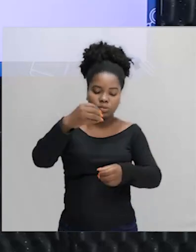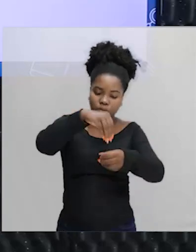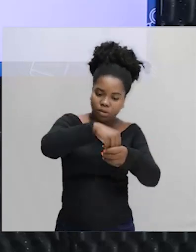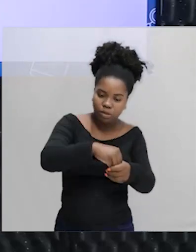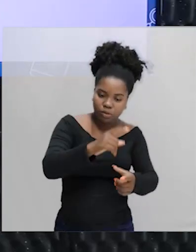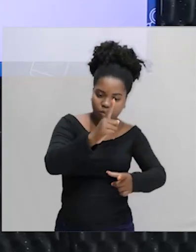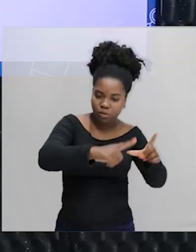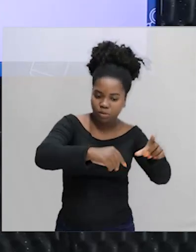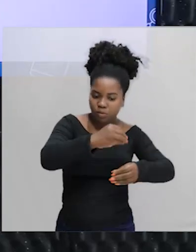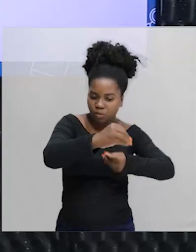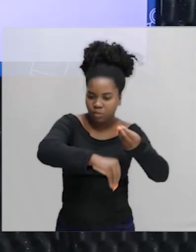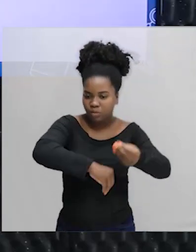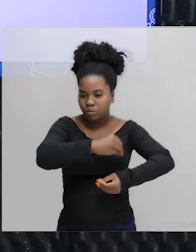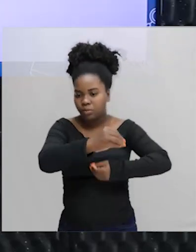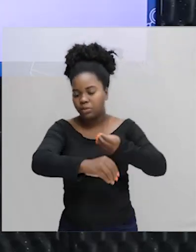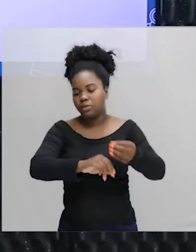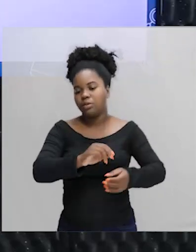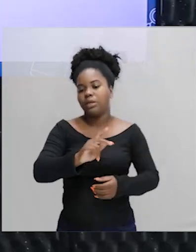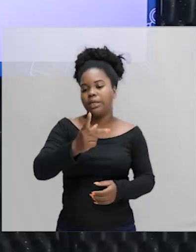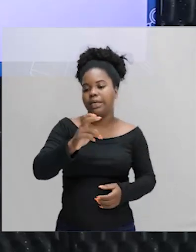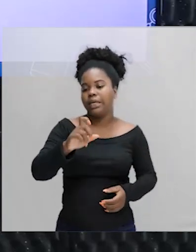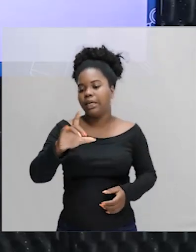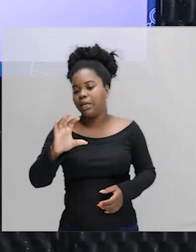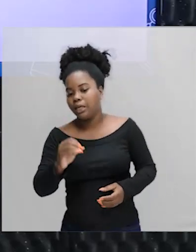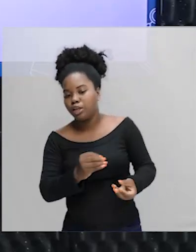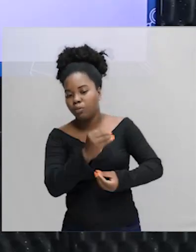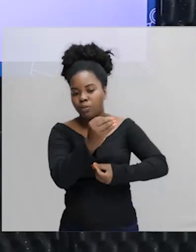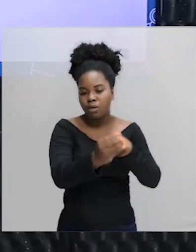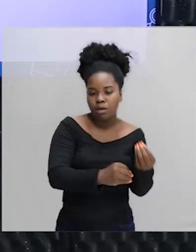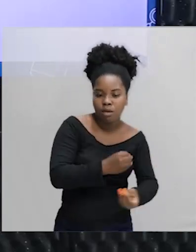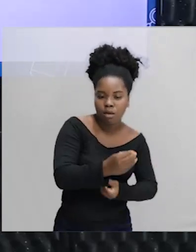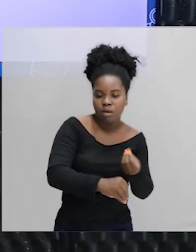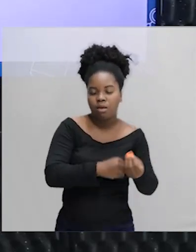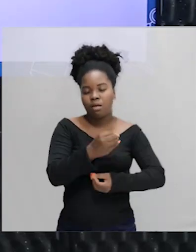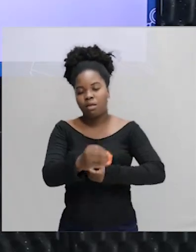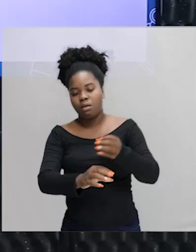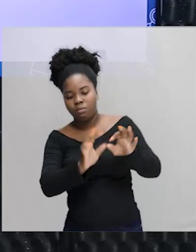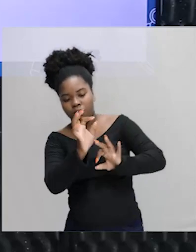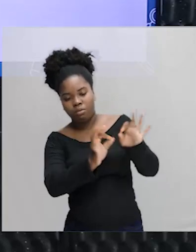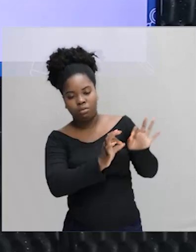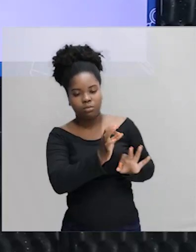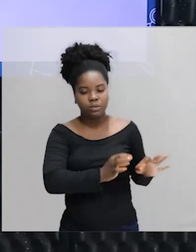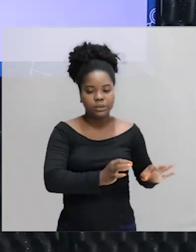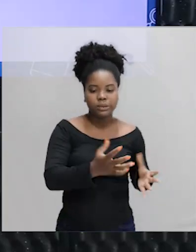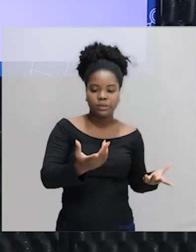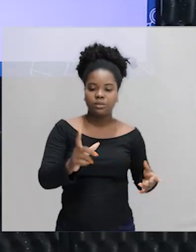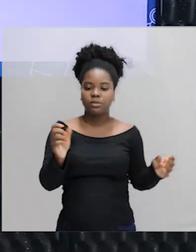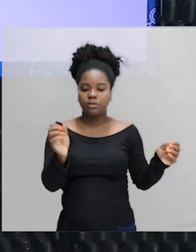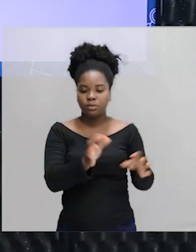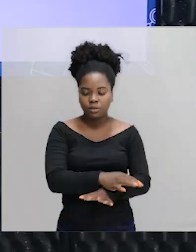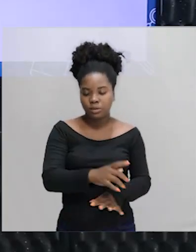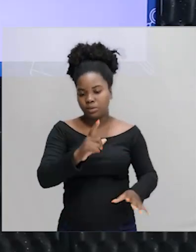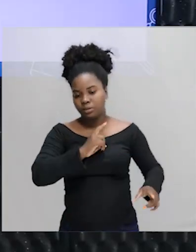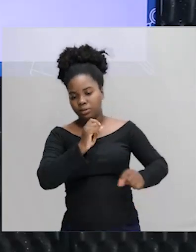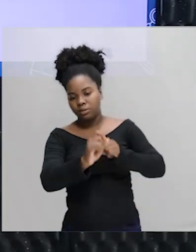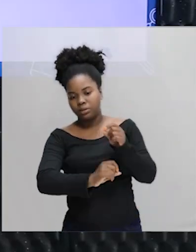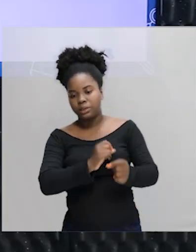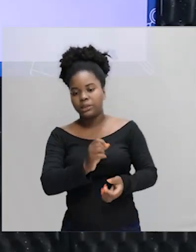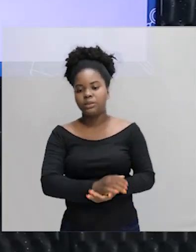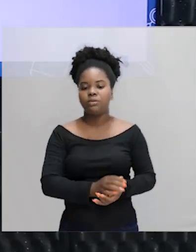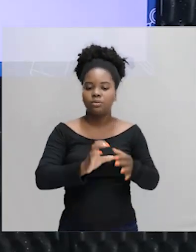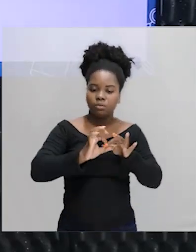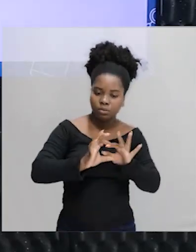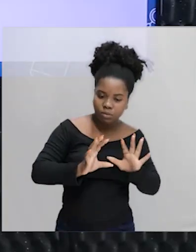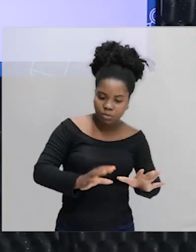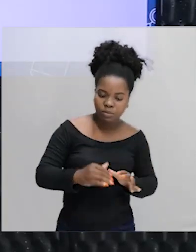se transformando em hélio, tá ok? E com isso nós temos, né, resultado dessas reações nucleares, nós temos uma